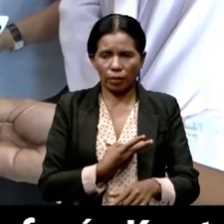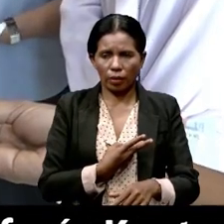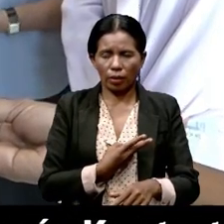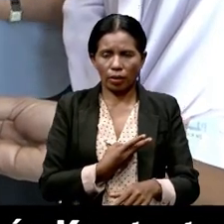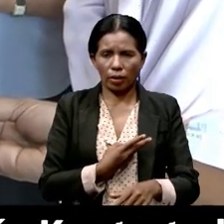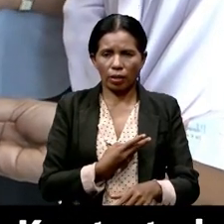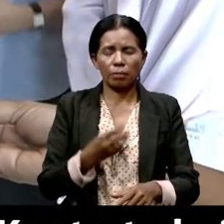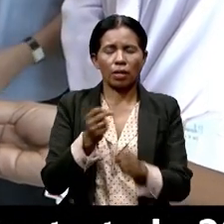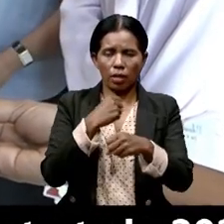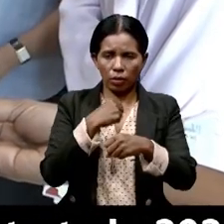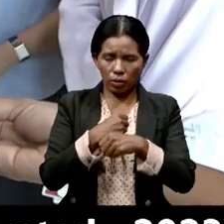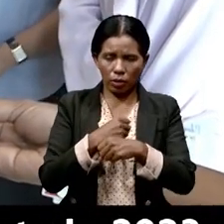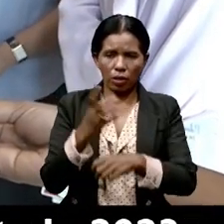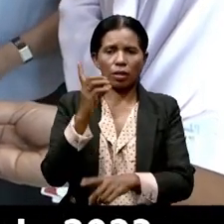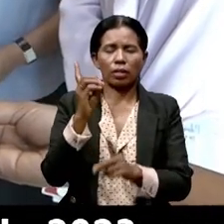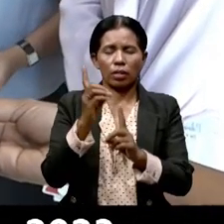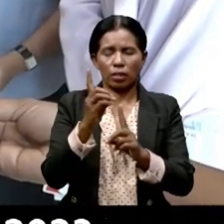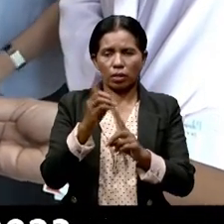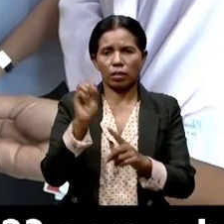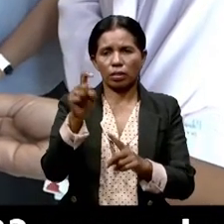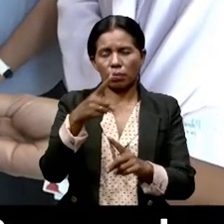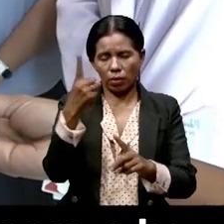concluitian loro ne mak dia 11 ho 12